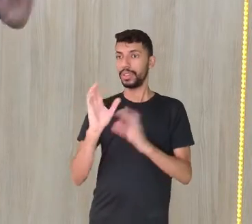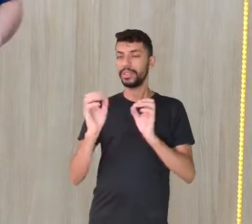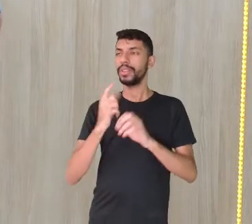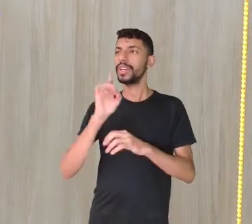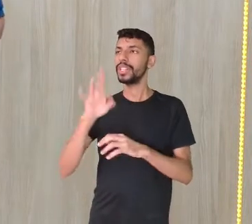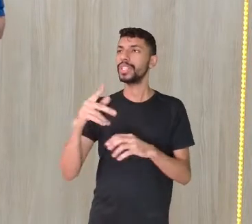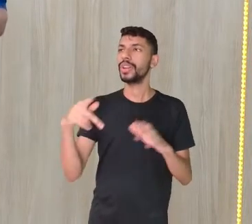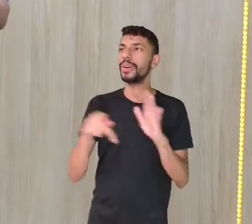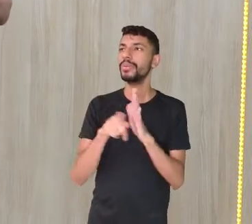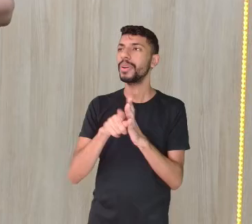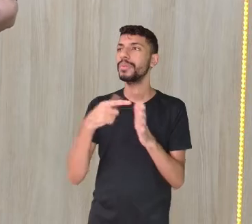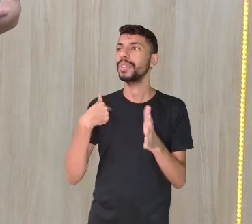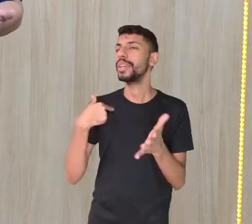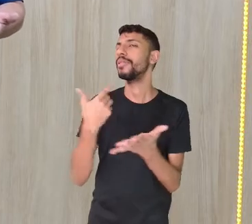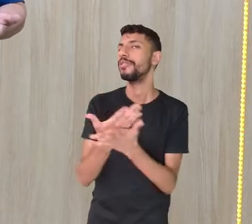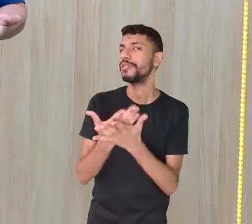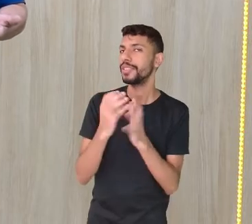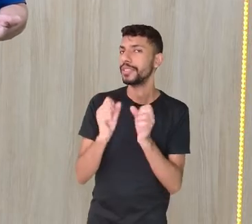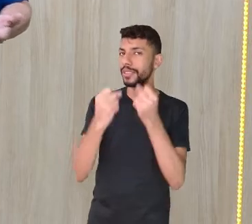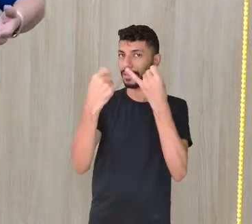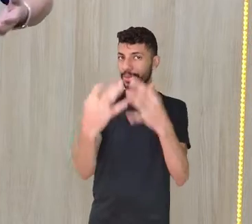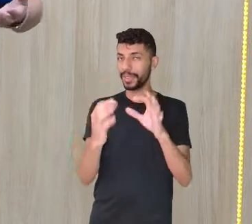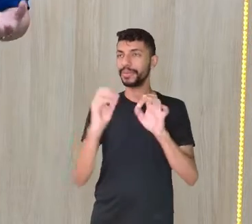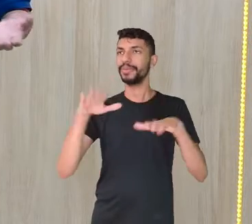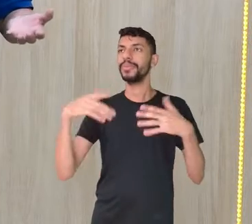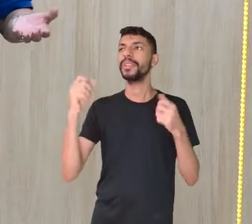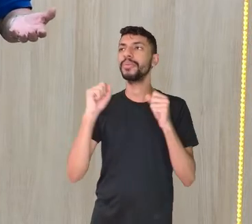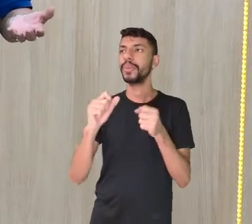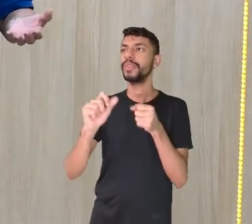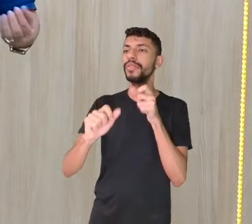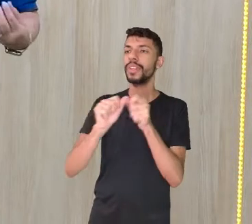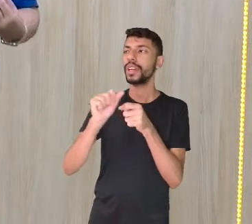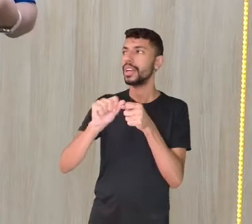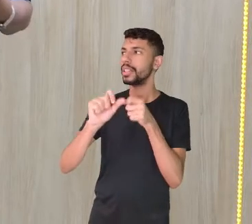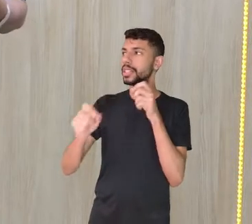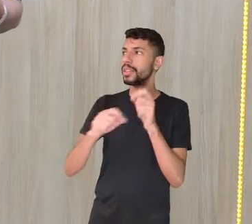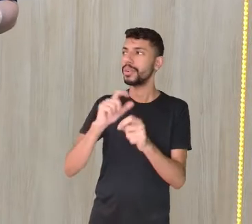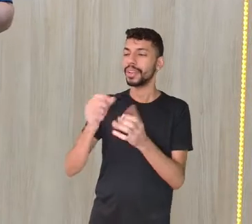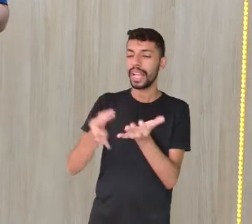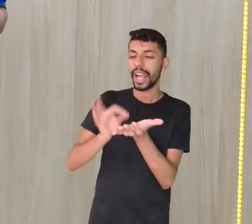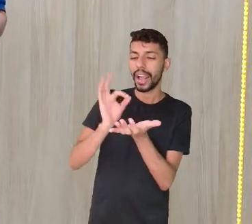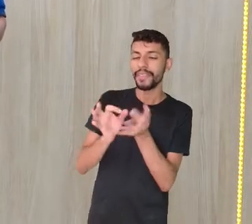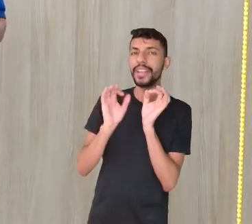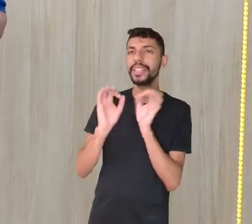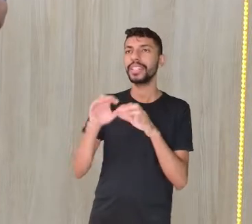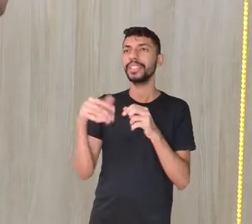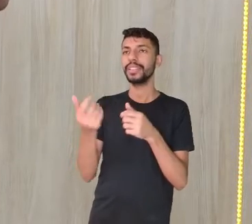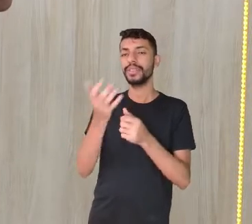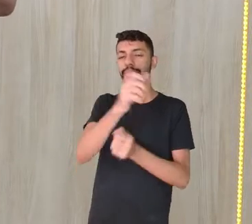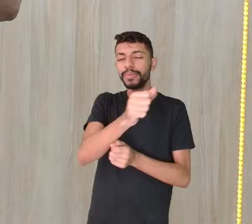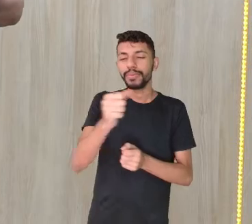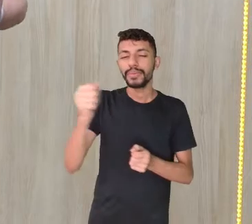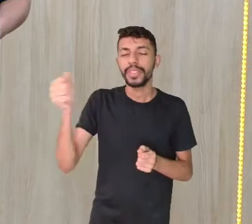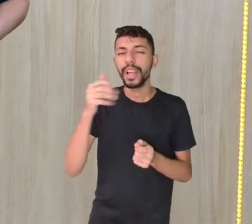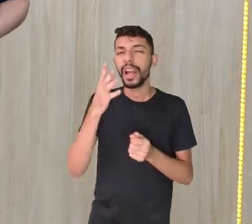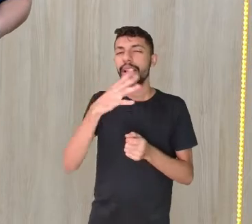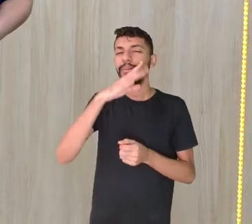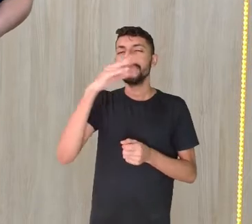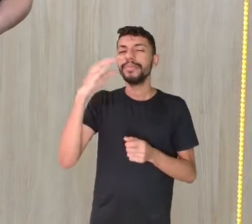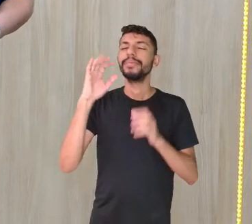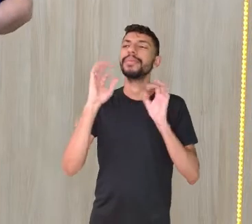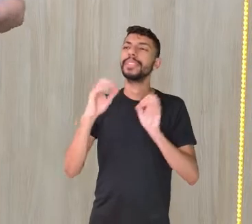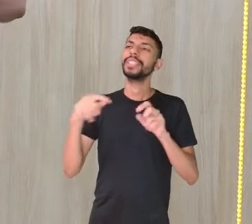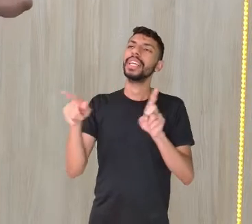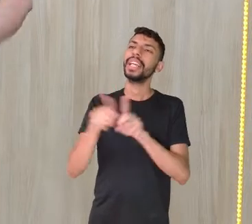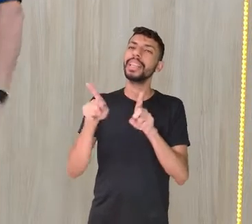estudei. Fazer o café, né? E já está prontinho lá. Quando eu chegar, mal abrir a porta, eu já vou sentir o cheirinho, né?